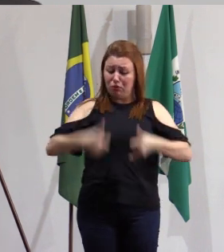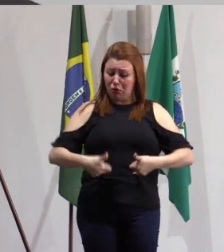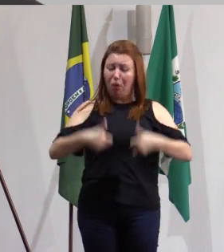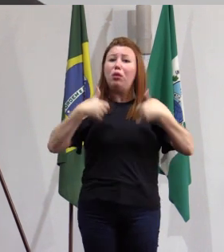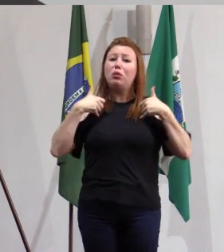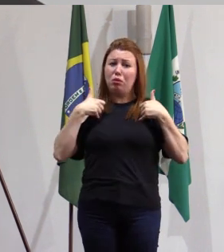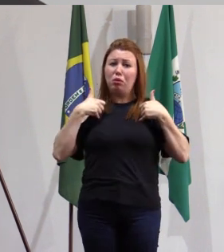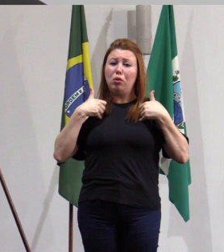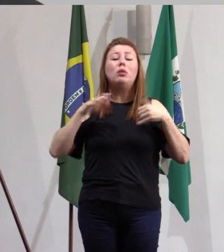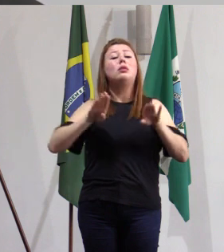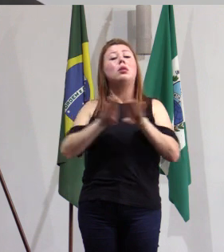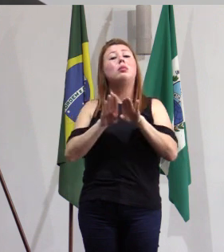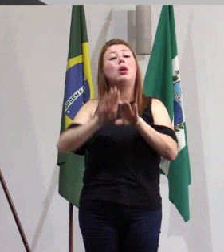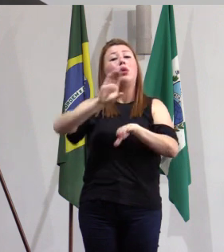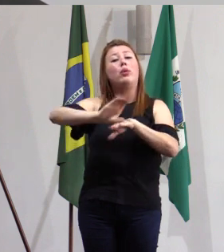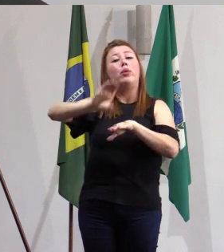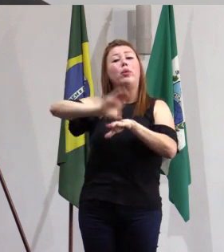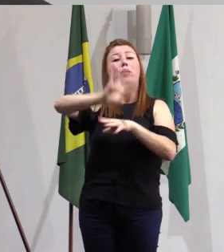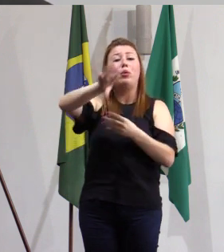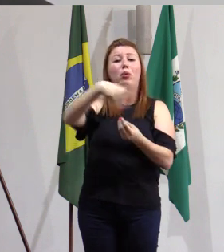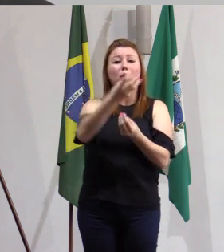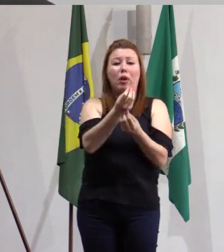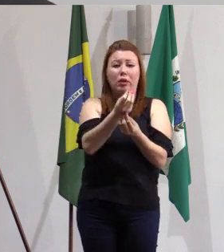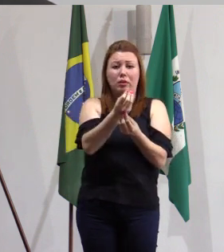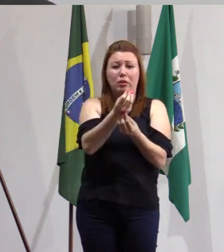do nosso curso de artes.